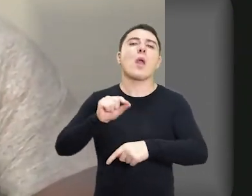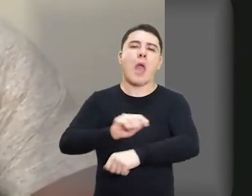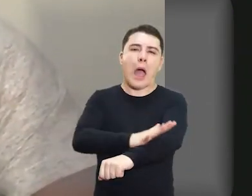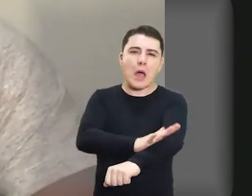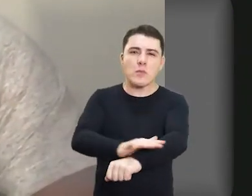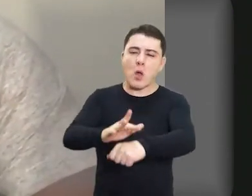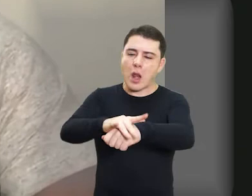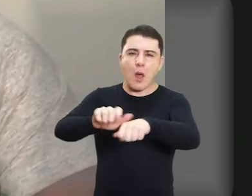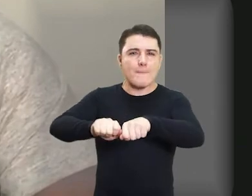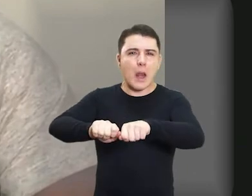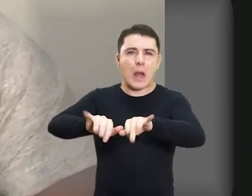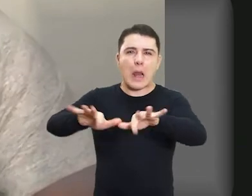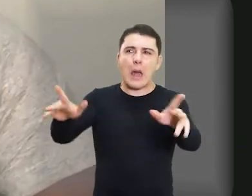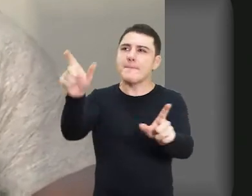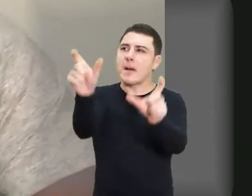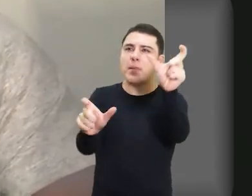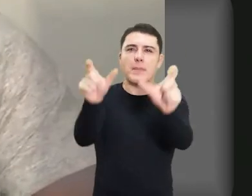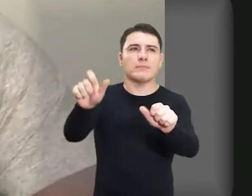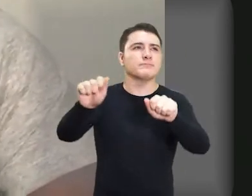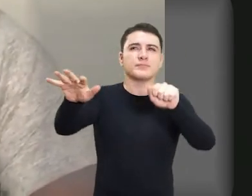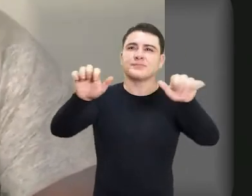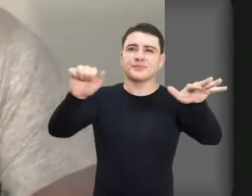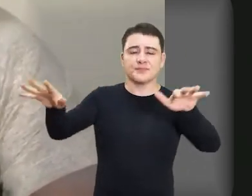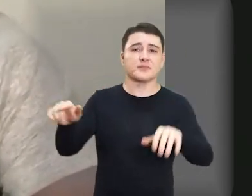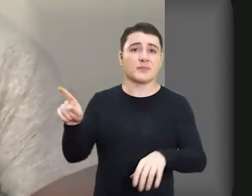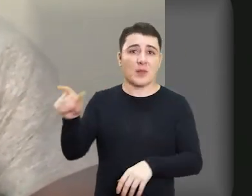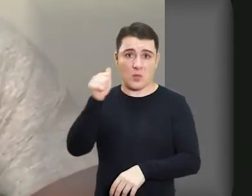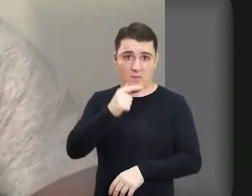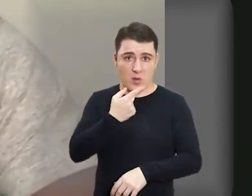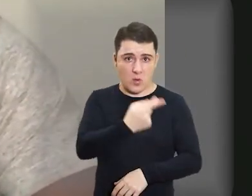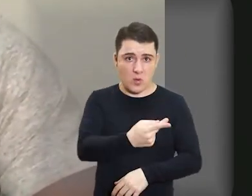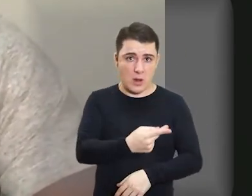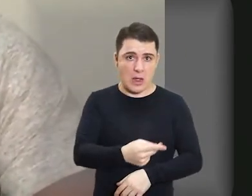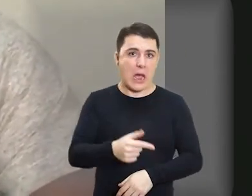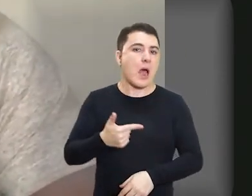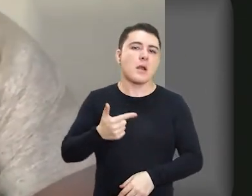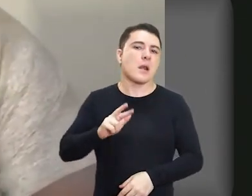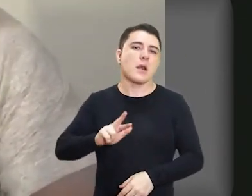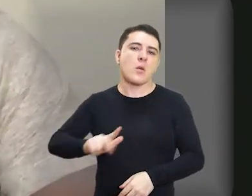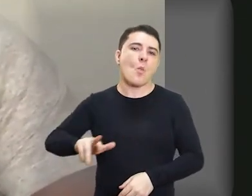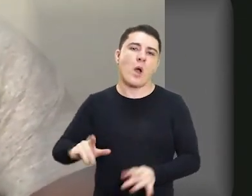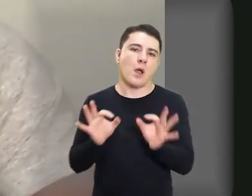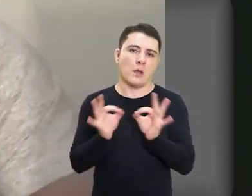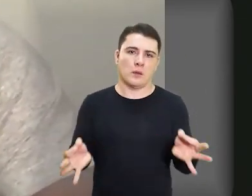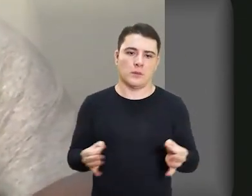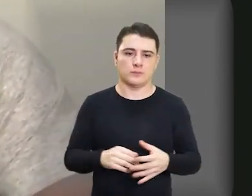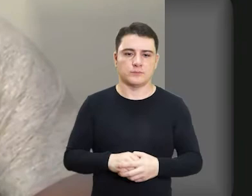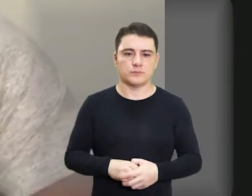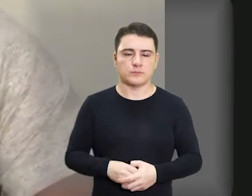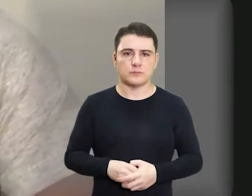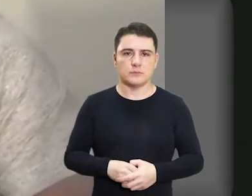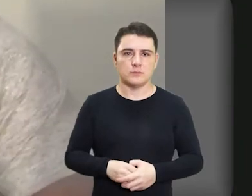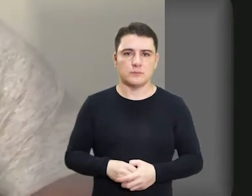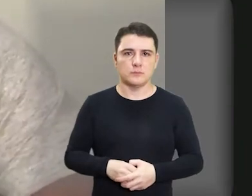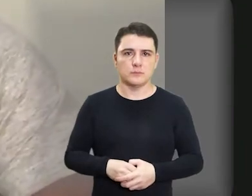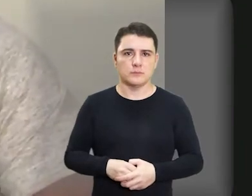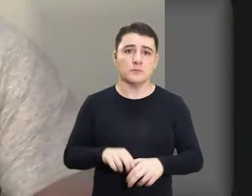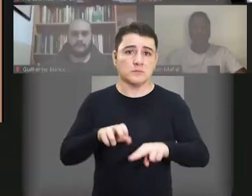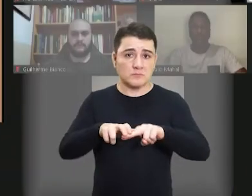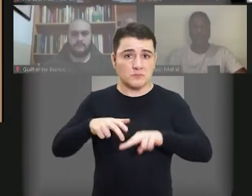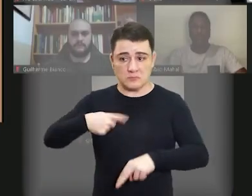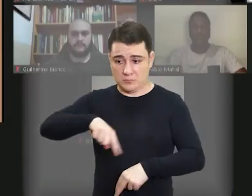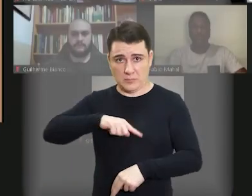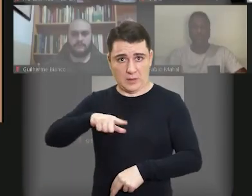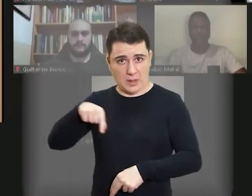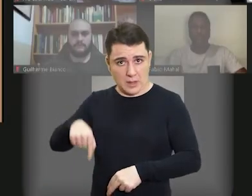também é pandêmica nesse país, ela é contagiosa, ela atinge muita gente, e como bem disse a Alessandra, não tem nada de sutil.